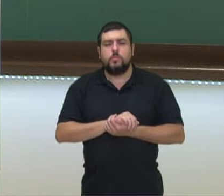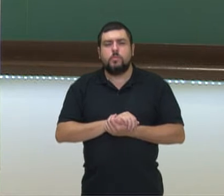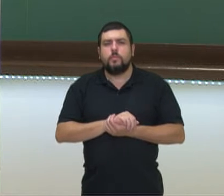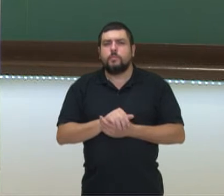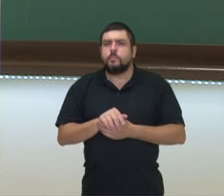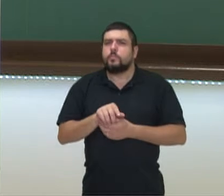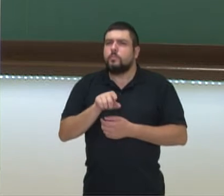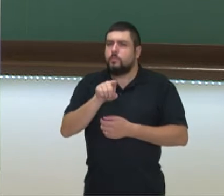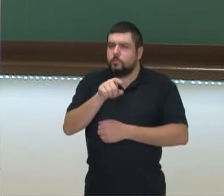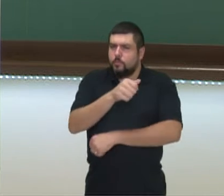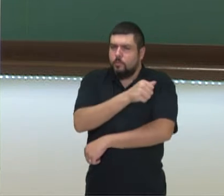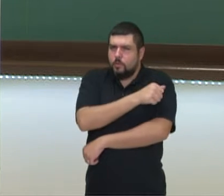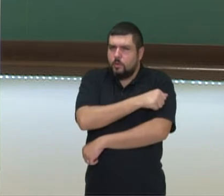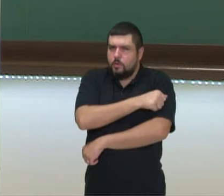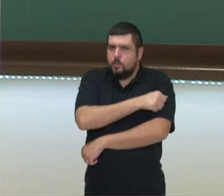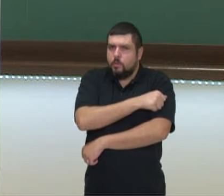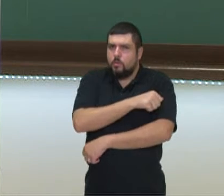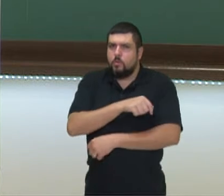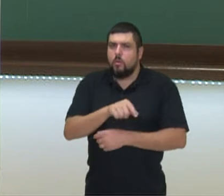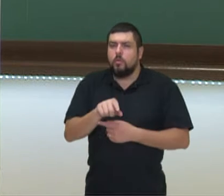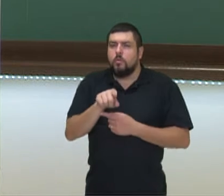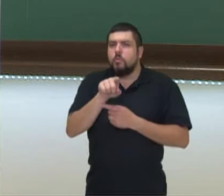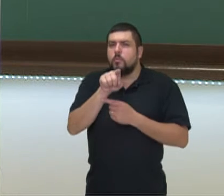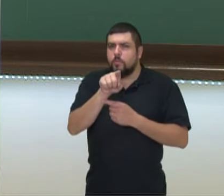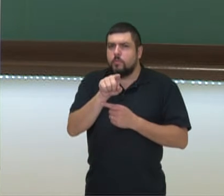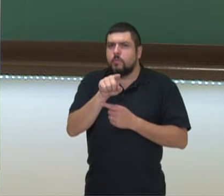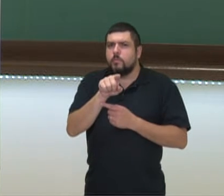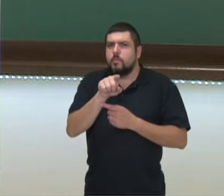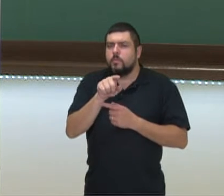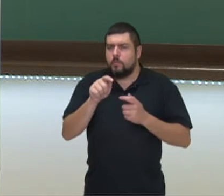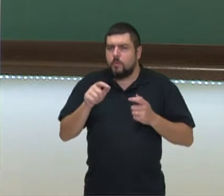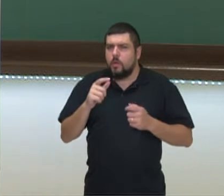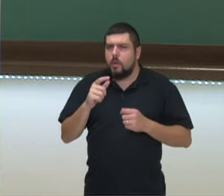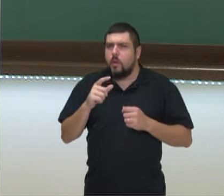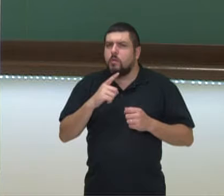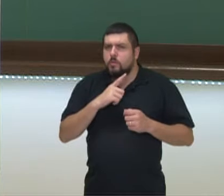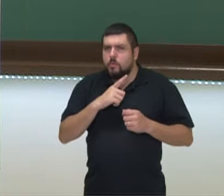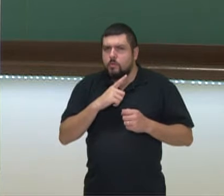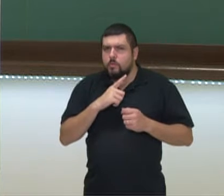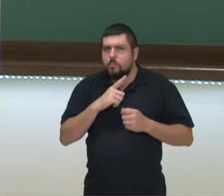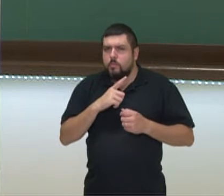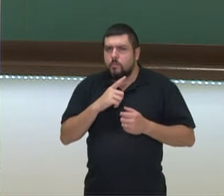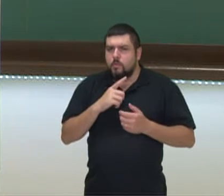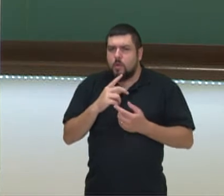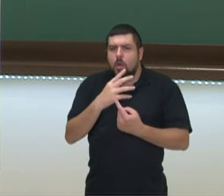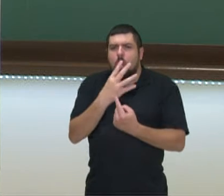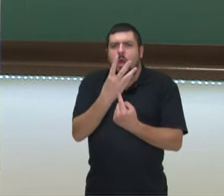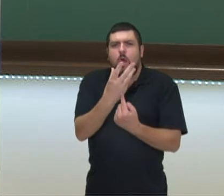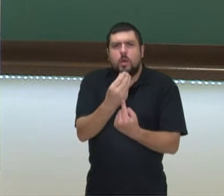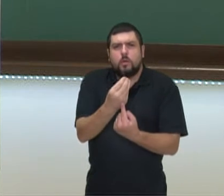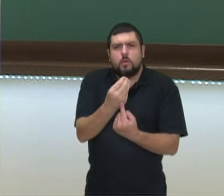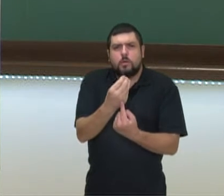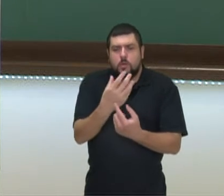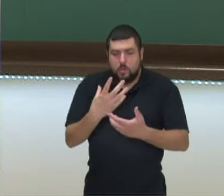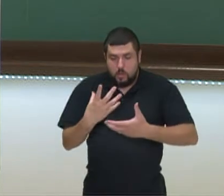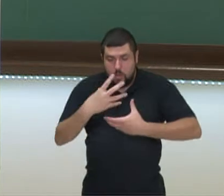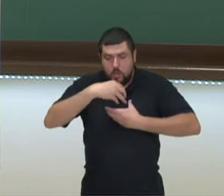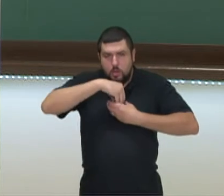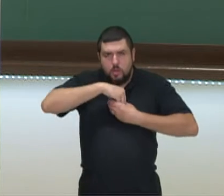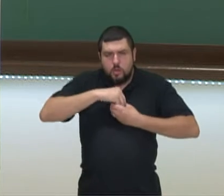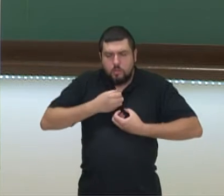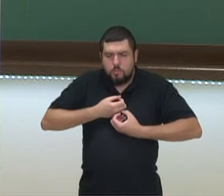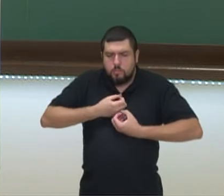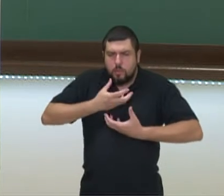de jovens e adultos, você se expressa através da arte, né? Quando que isso acontece? Compartilhe a sua experiência com as pessoas que estão com